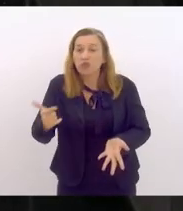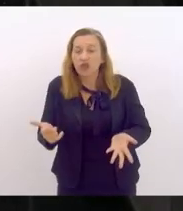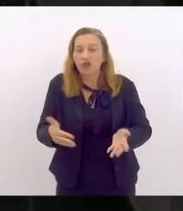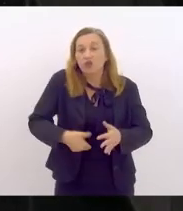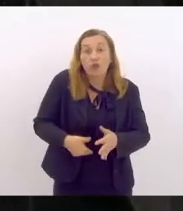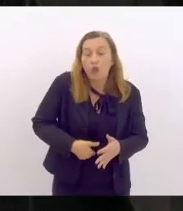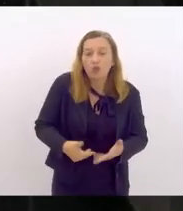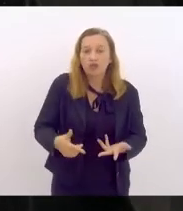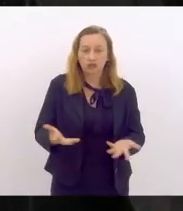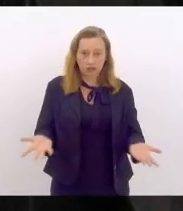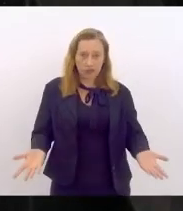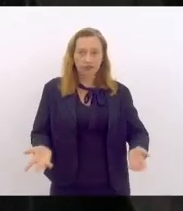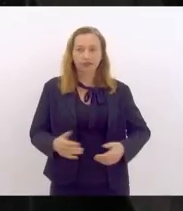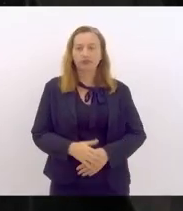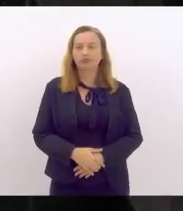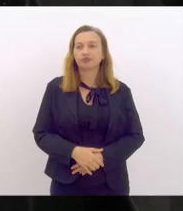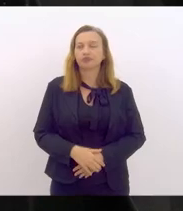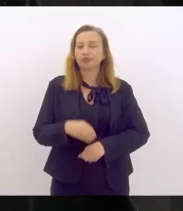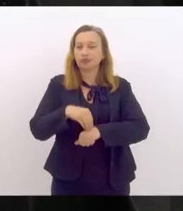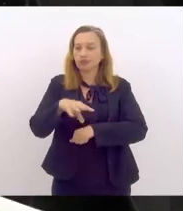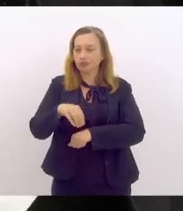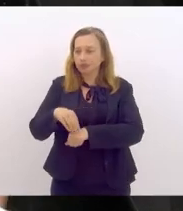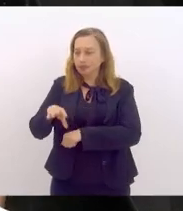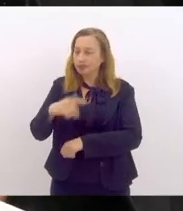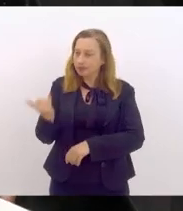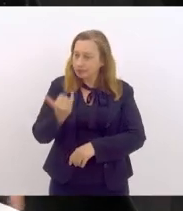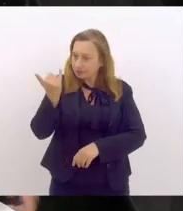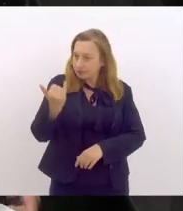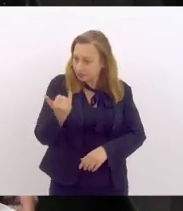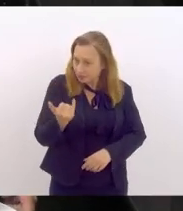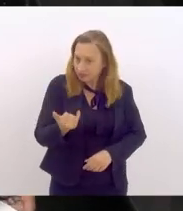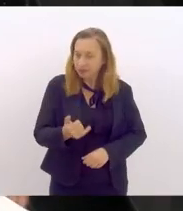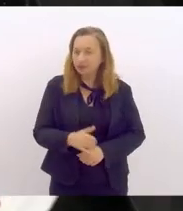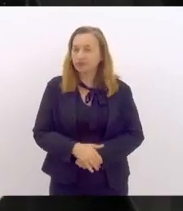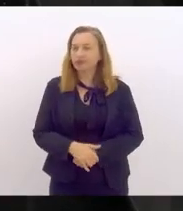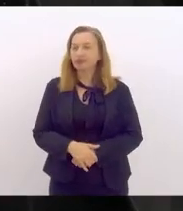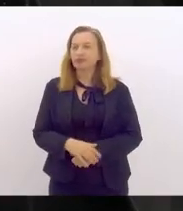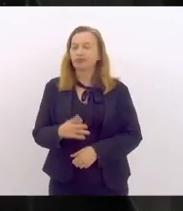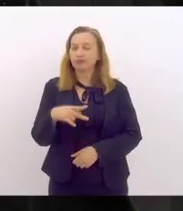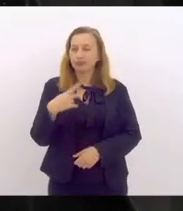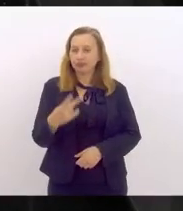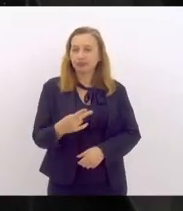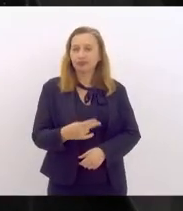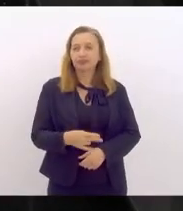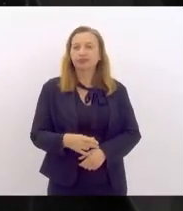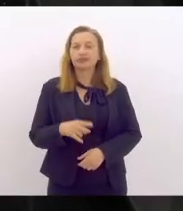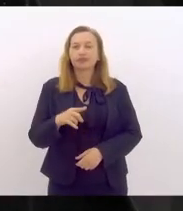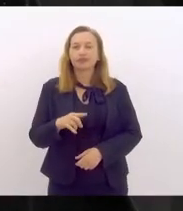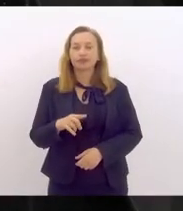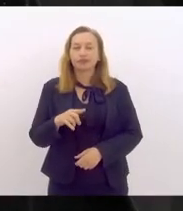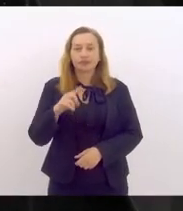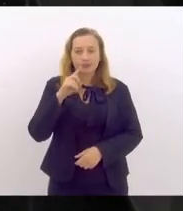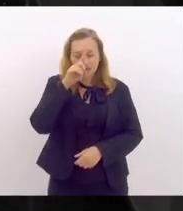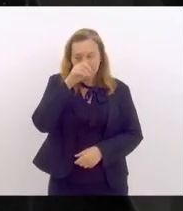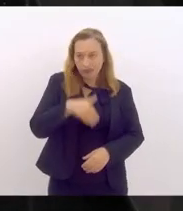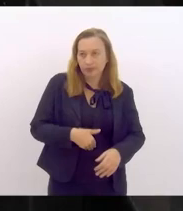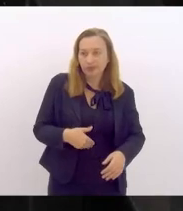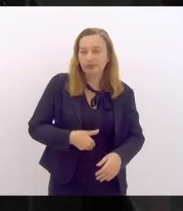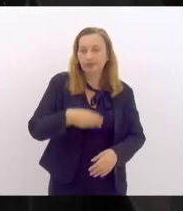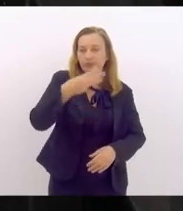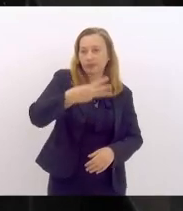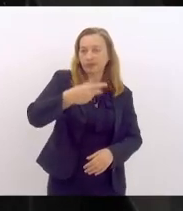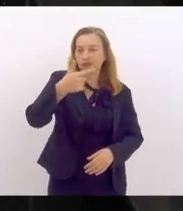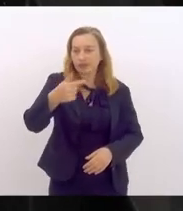indicadores e que são que vale a pena vale a pena ressaltar risco de fome atinge 37%